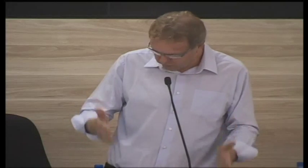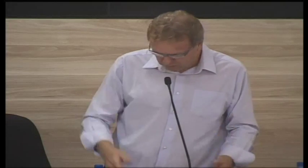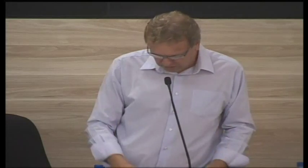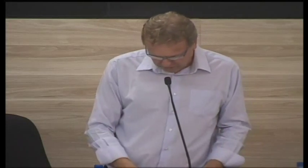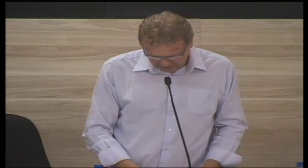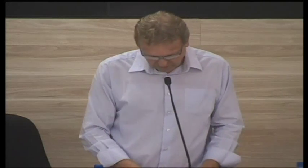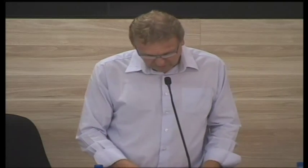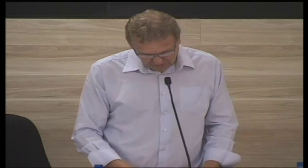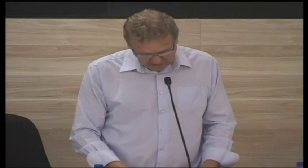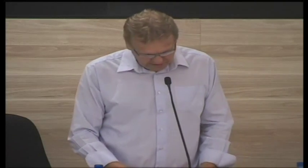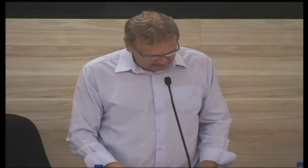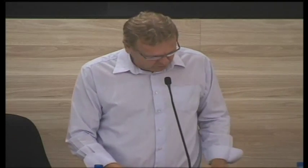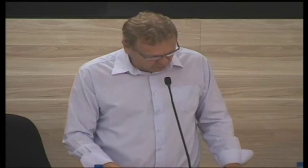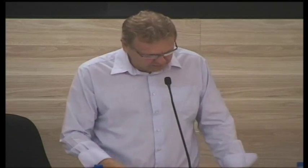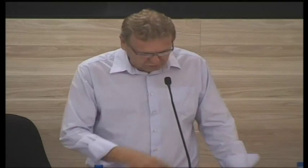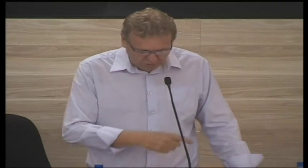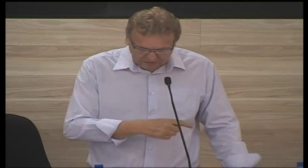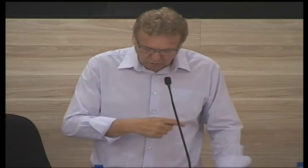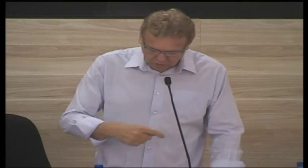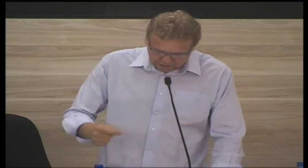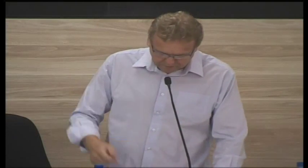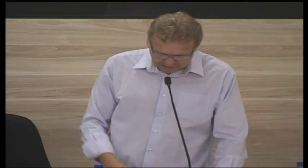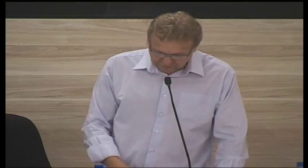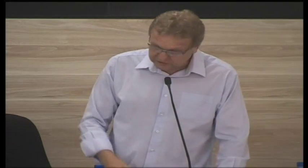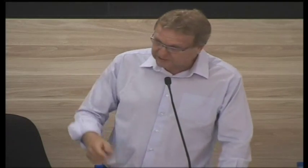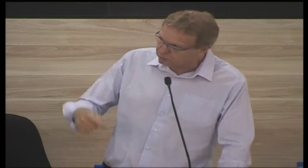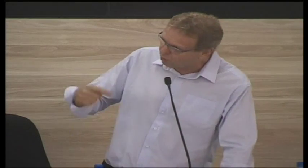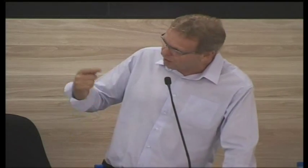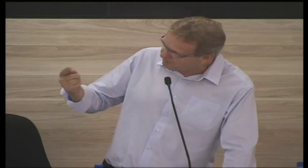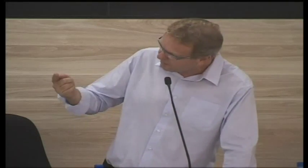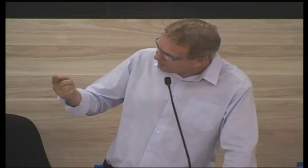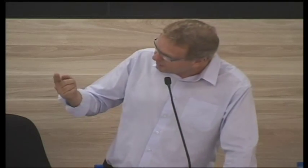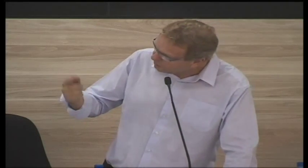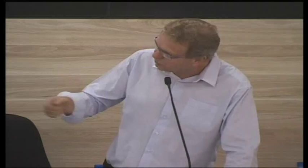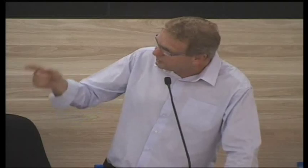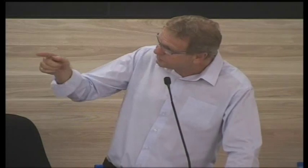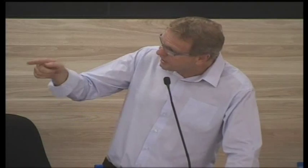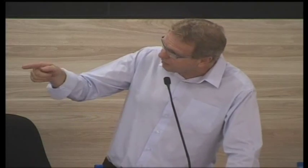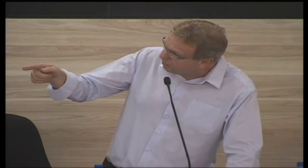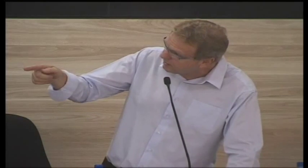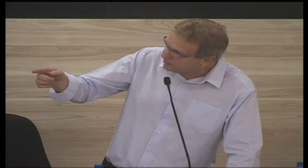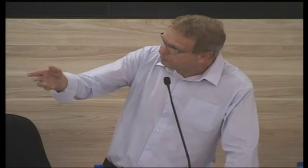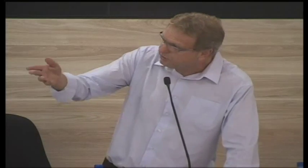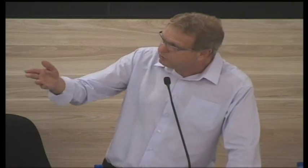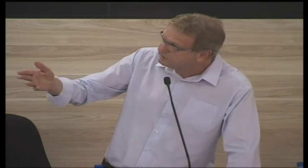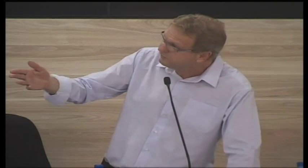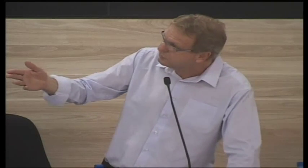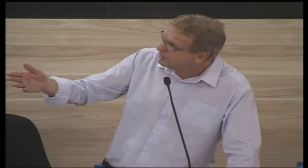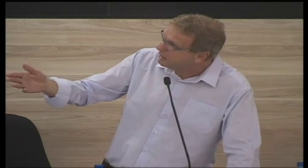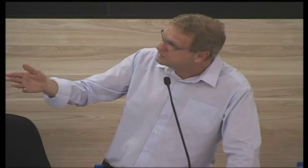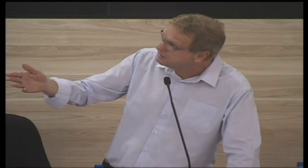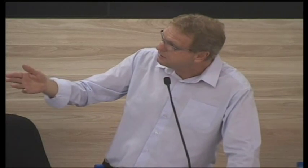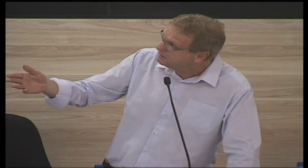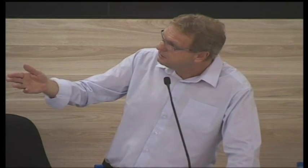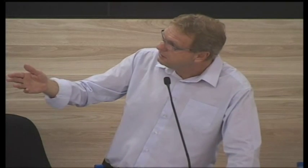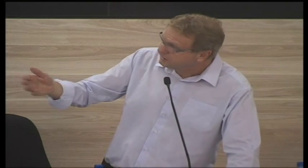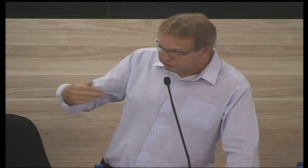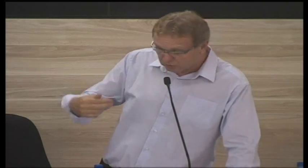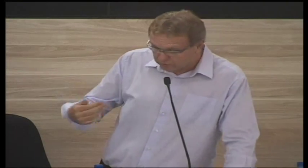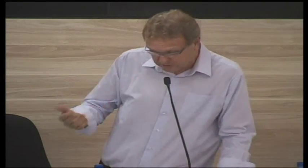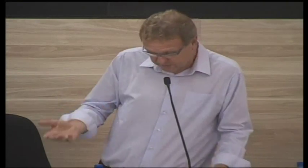para ele conseguir colocar o carro. E aí o ônibus toma todo o espaço. Você dorme e no outro dia você acorda, tem um ponto de ônibus na frente da sua